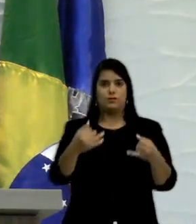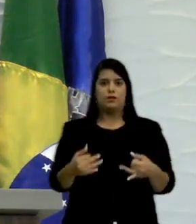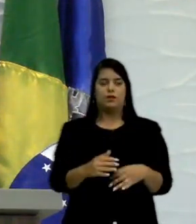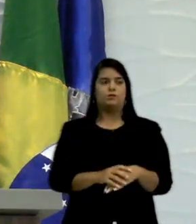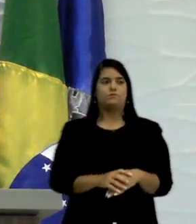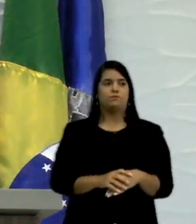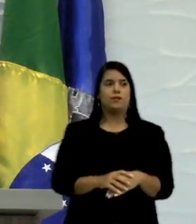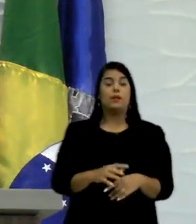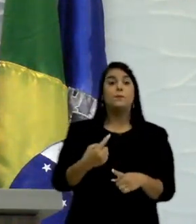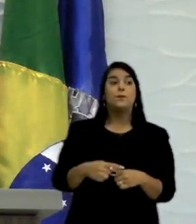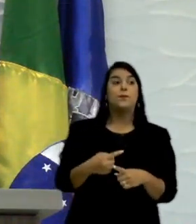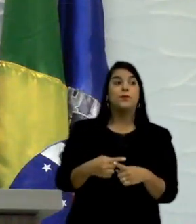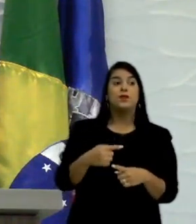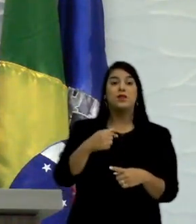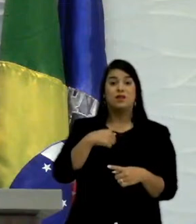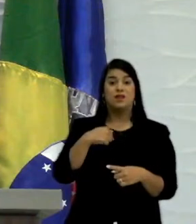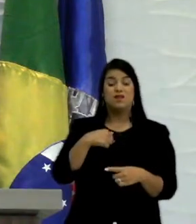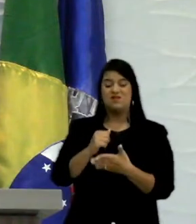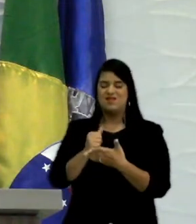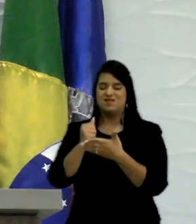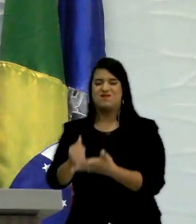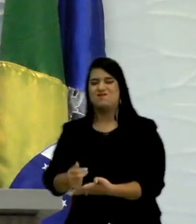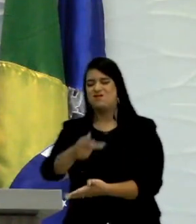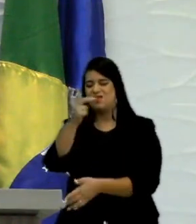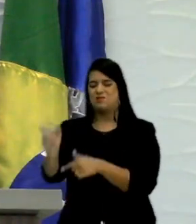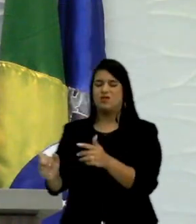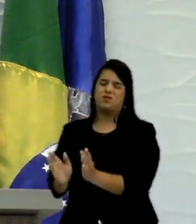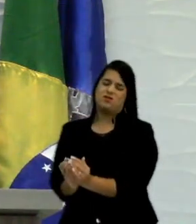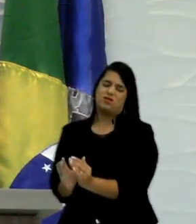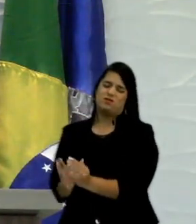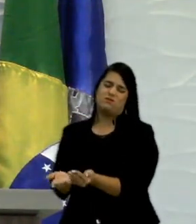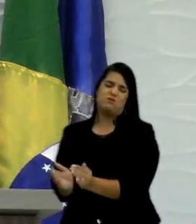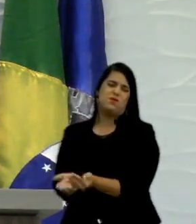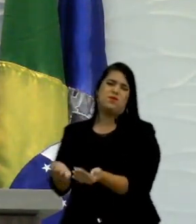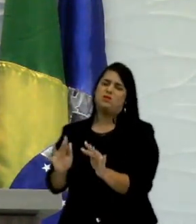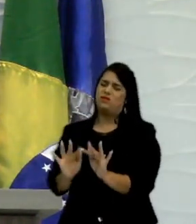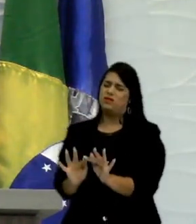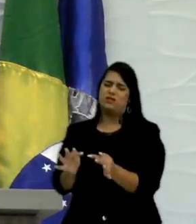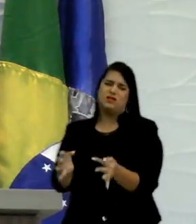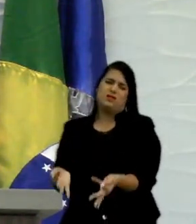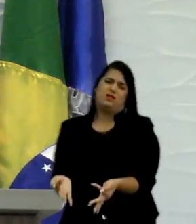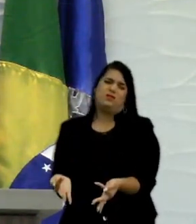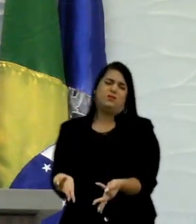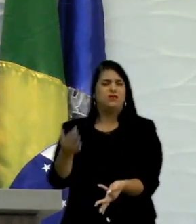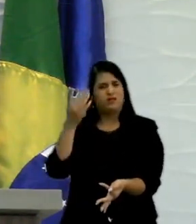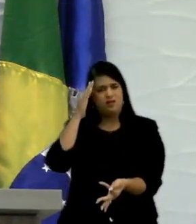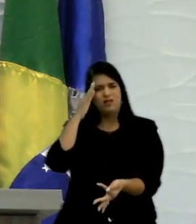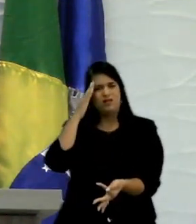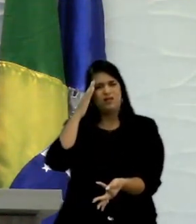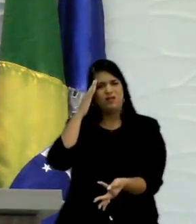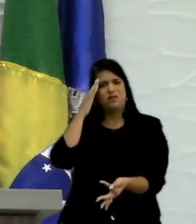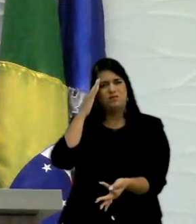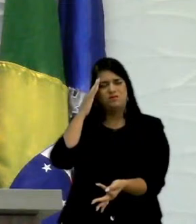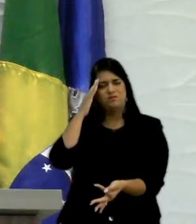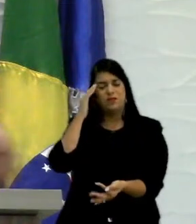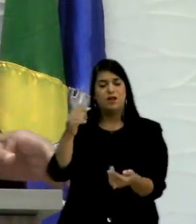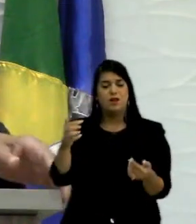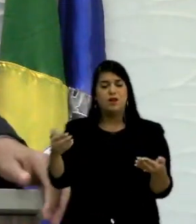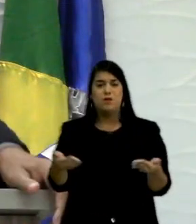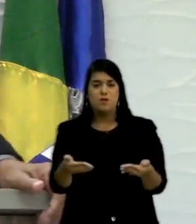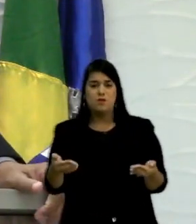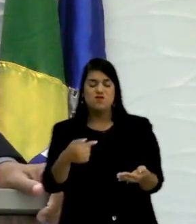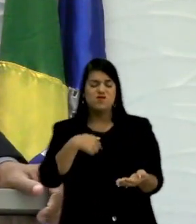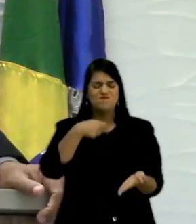simples e humildes que não tem voz em São Bento do Una, meu povo. Eu brigo hoje, sabe por quê? Bruno, hoje eu brigo por uma topé bicha que nós não temos na